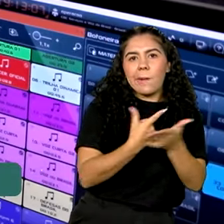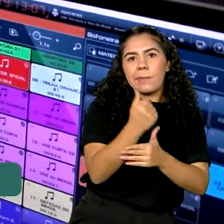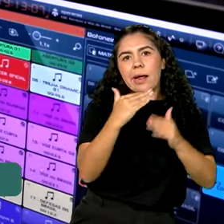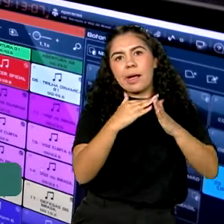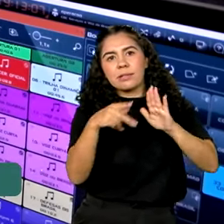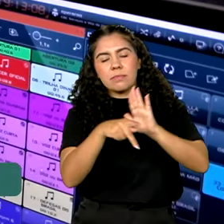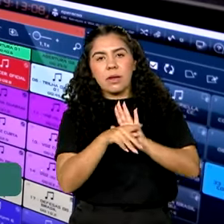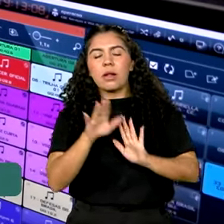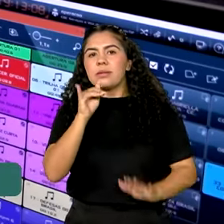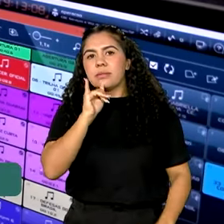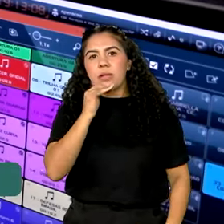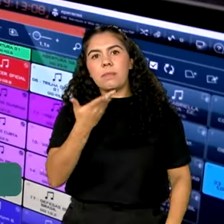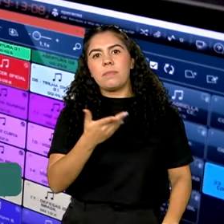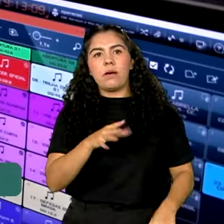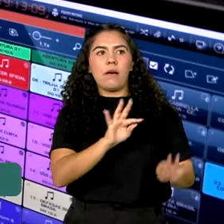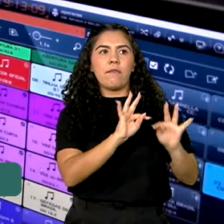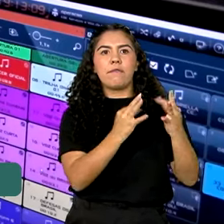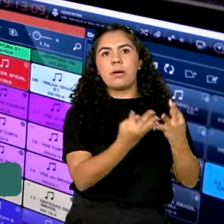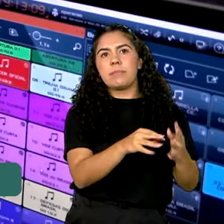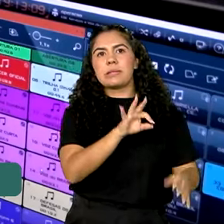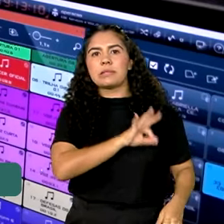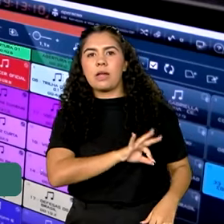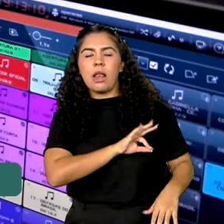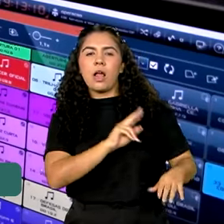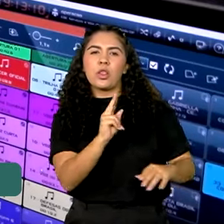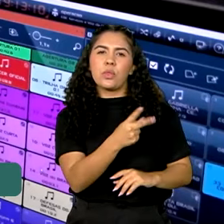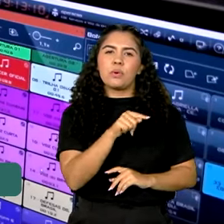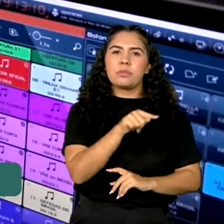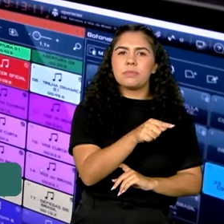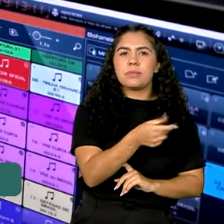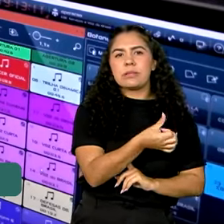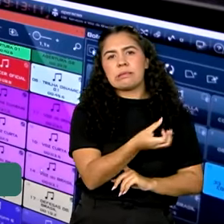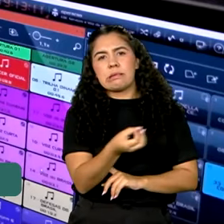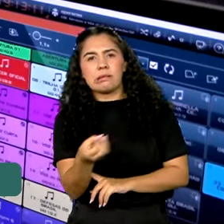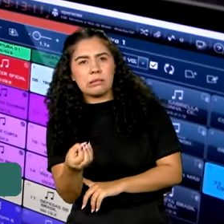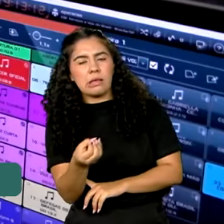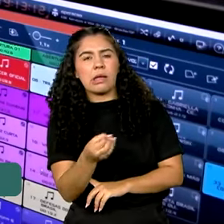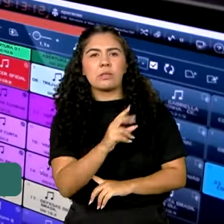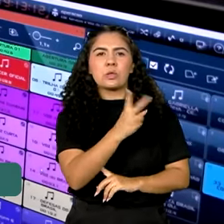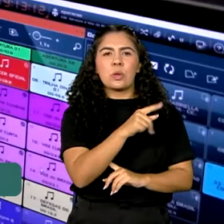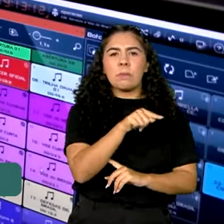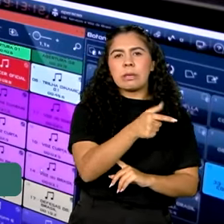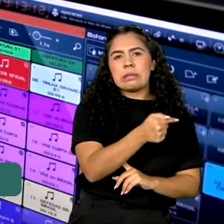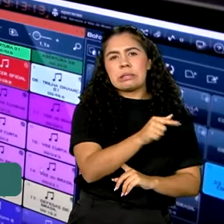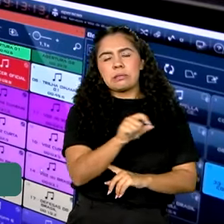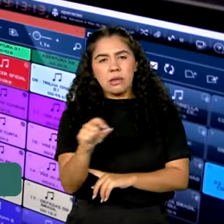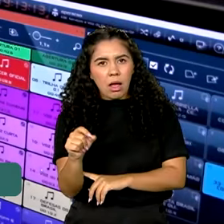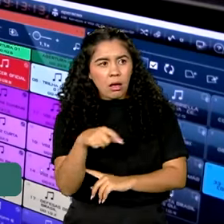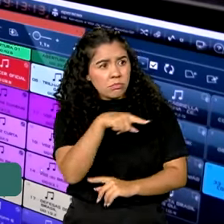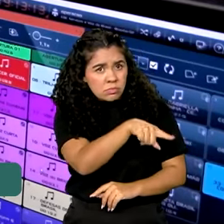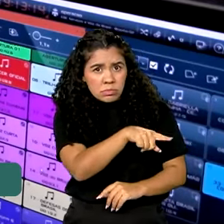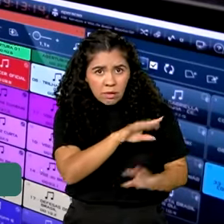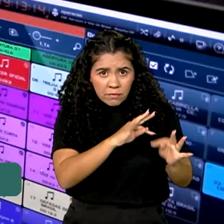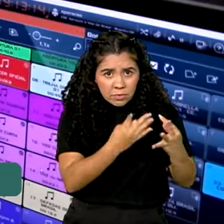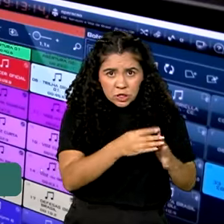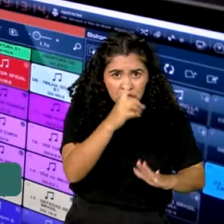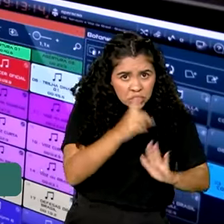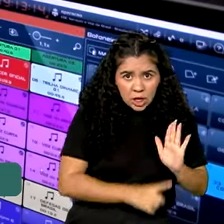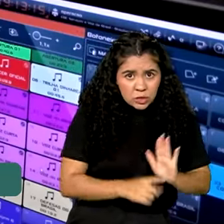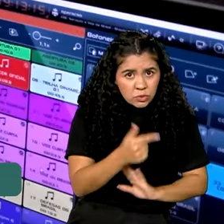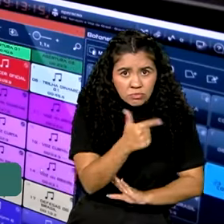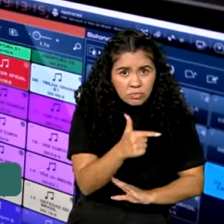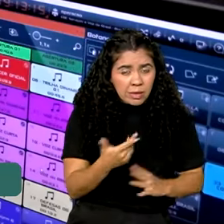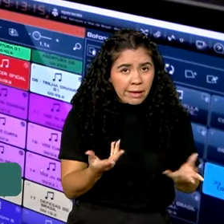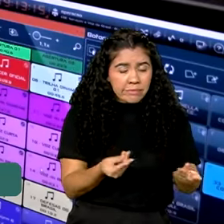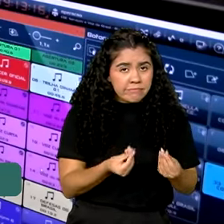2680 não a família que ganha 2800 ou 2750 essa família não tem direito de ter realizar o sonho da casa